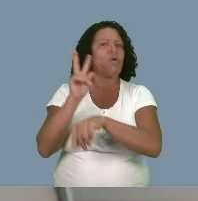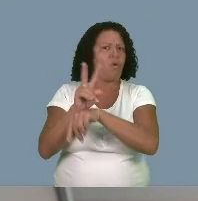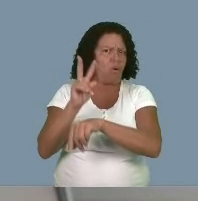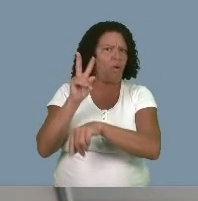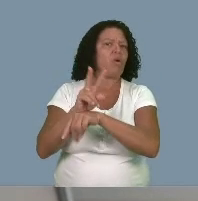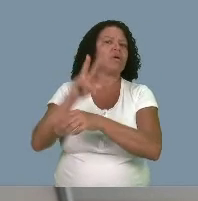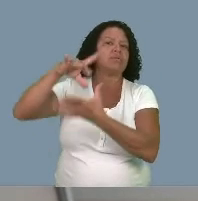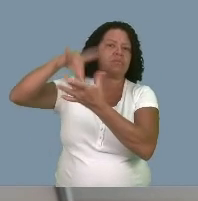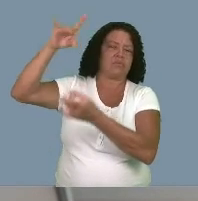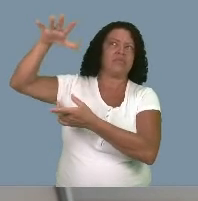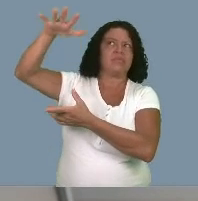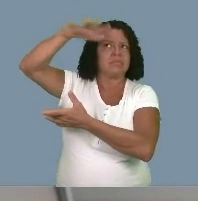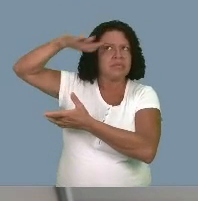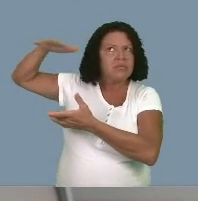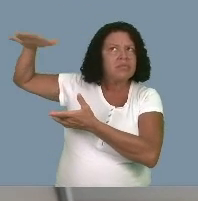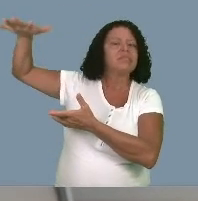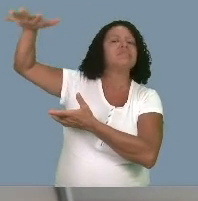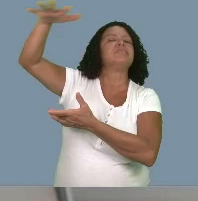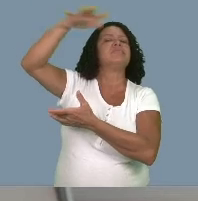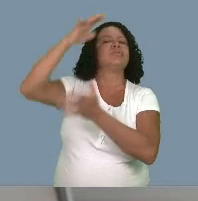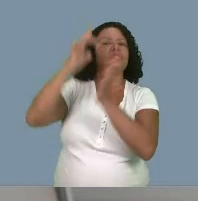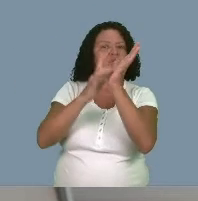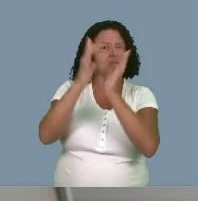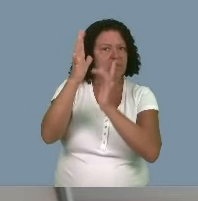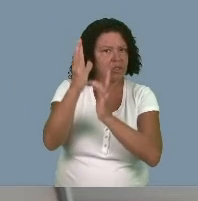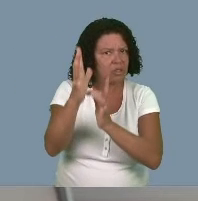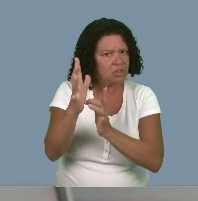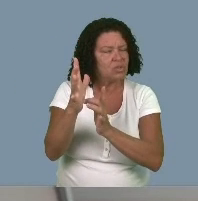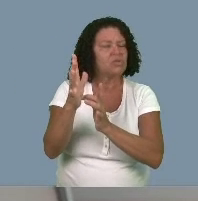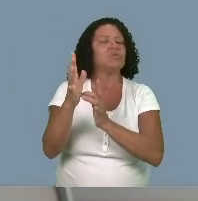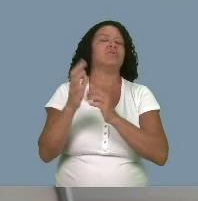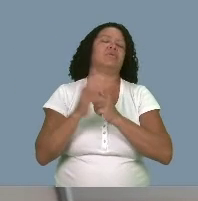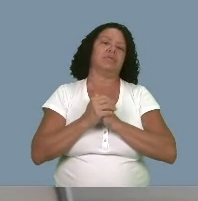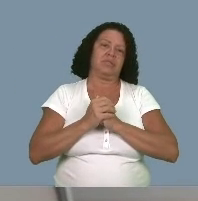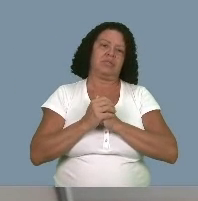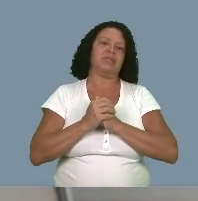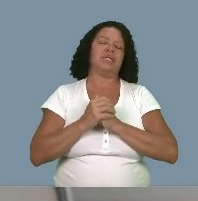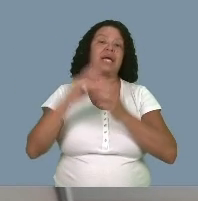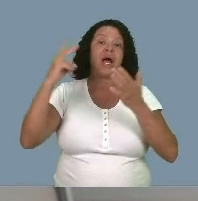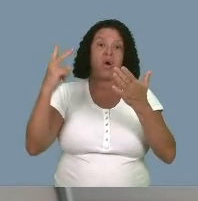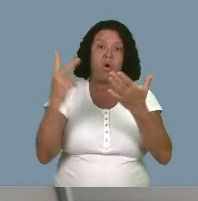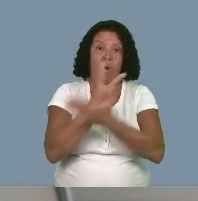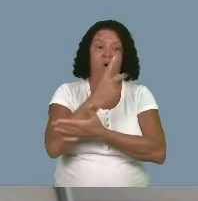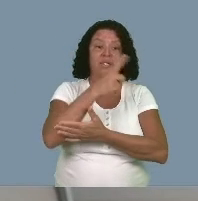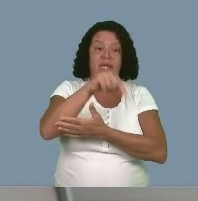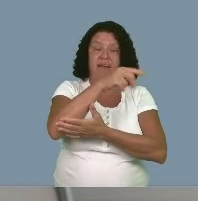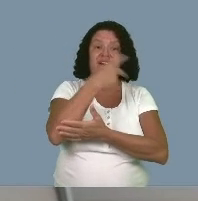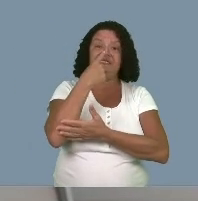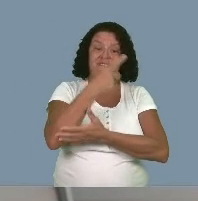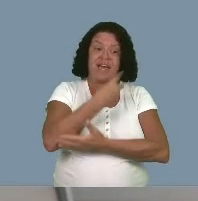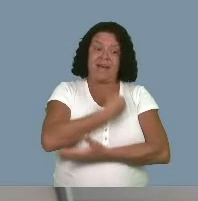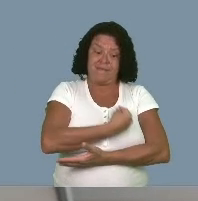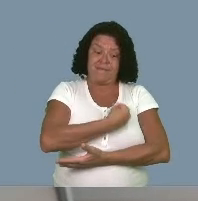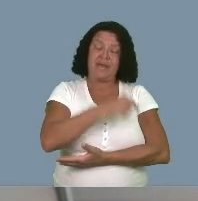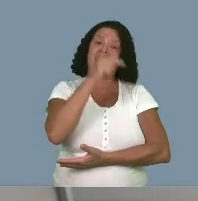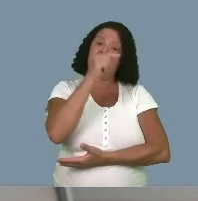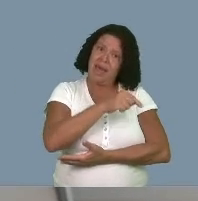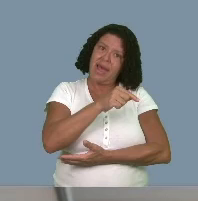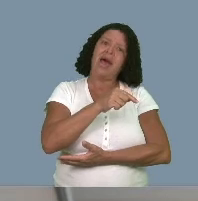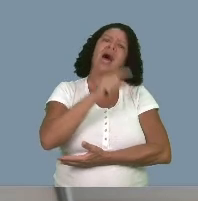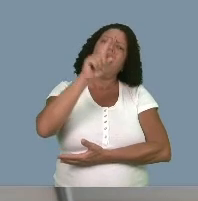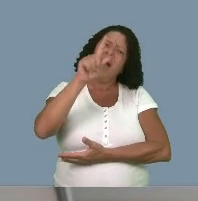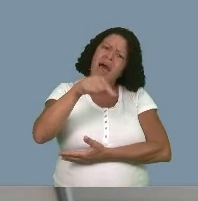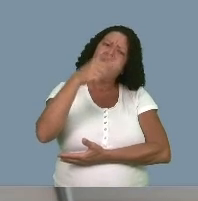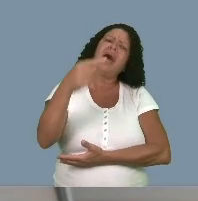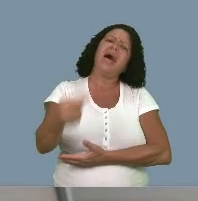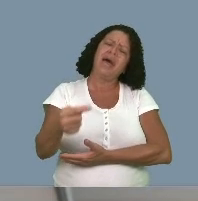pela espiritualidade, pelo Mestre Jesus, né? Que os acontecimentos que nós estamos vivenciando são sim parte de um